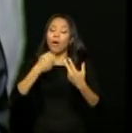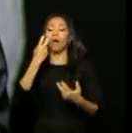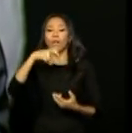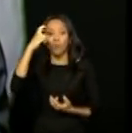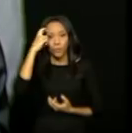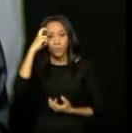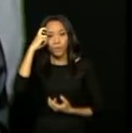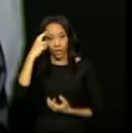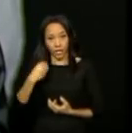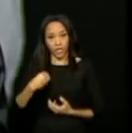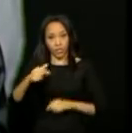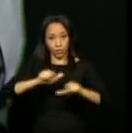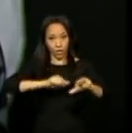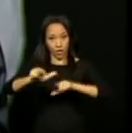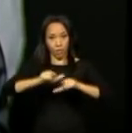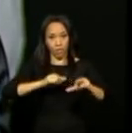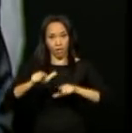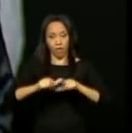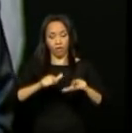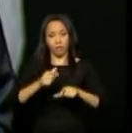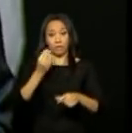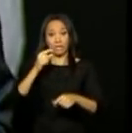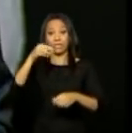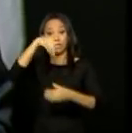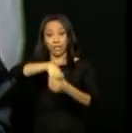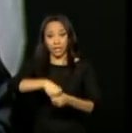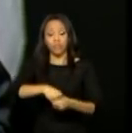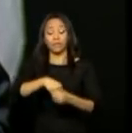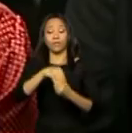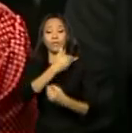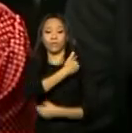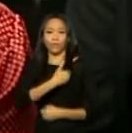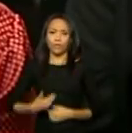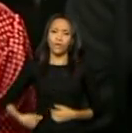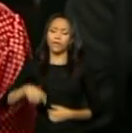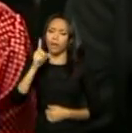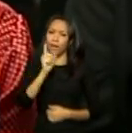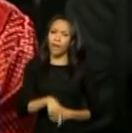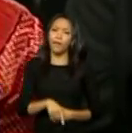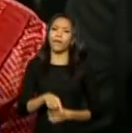vida pública se qualifica de modo republicano e democrático.